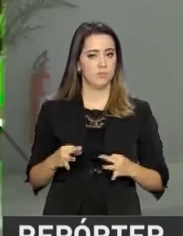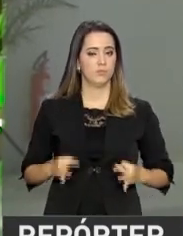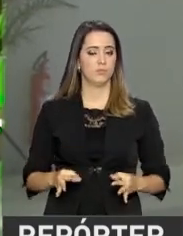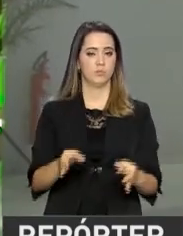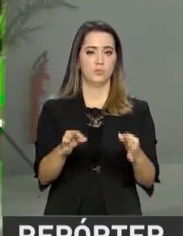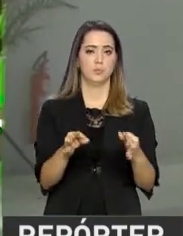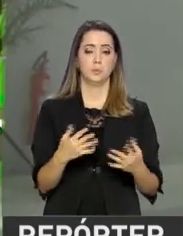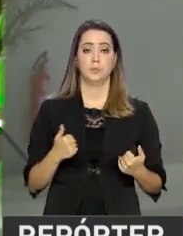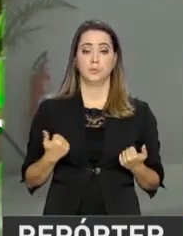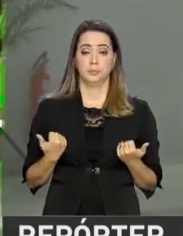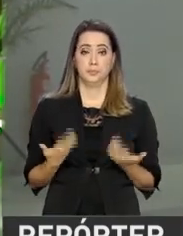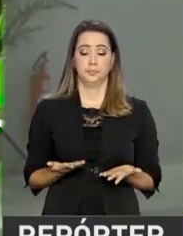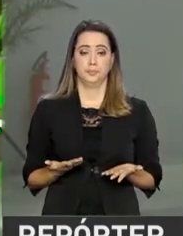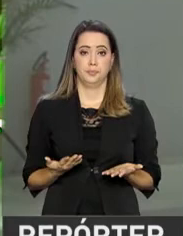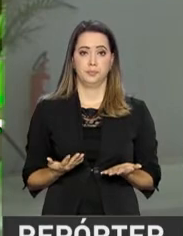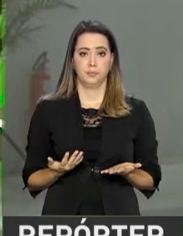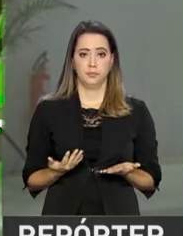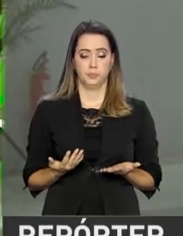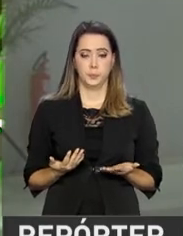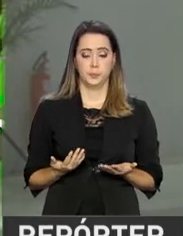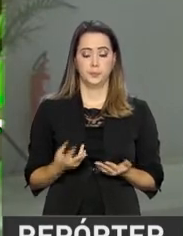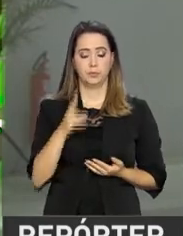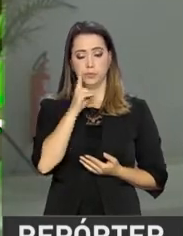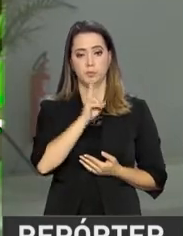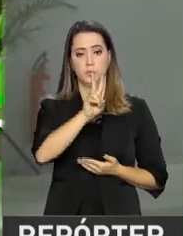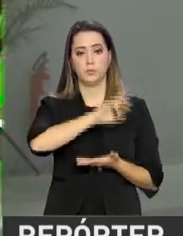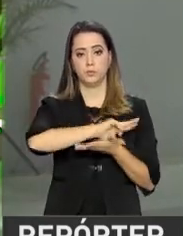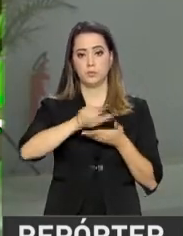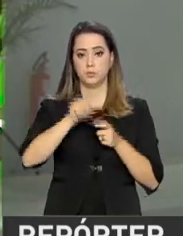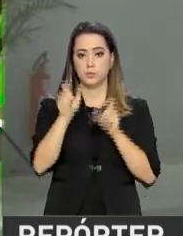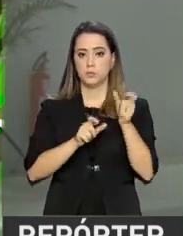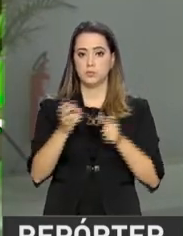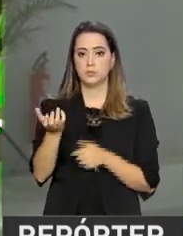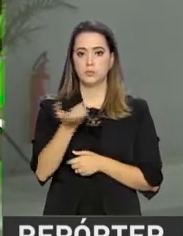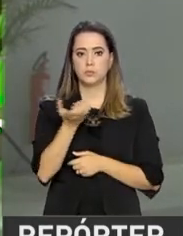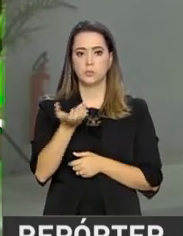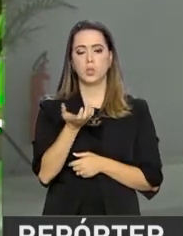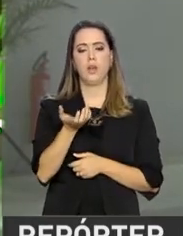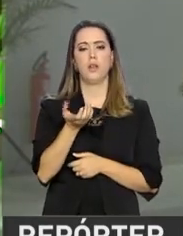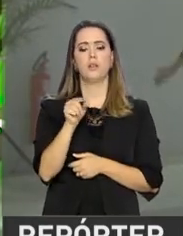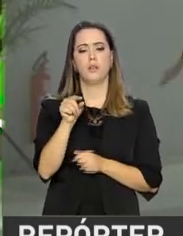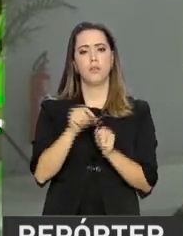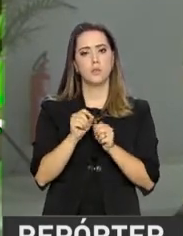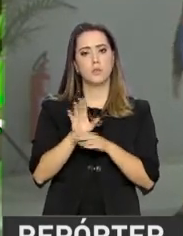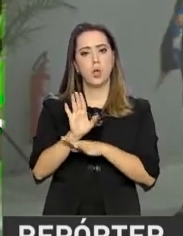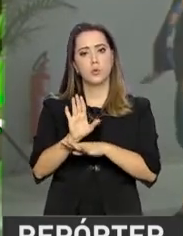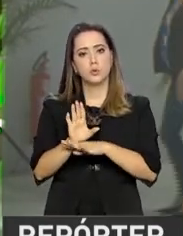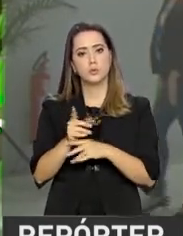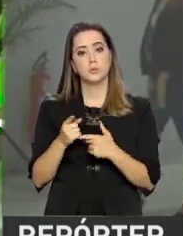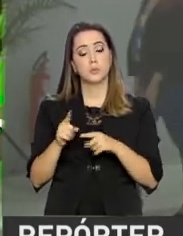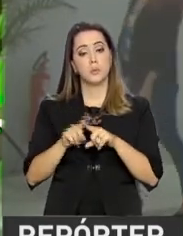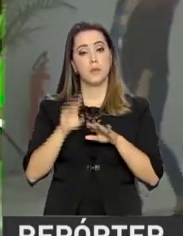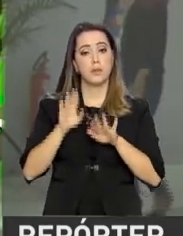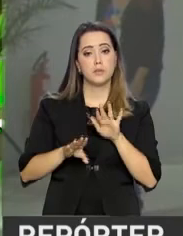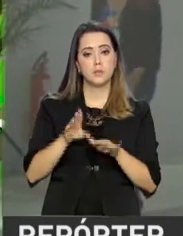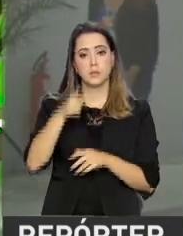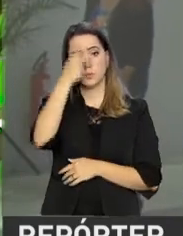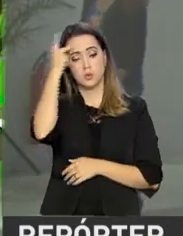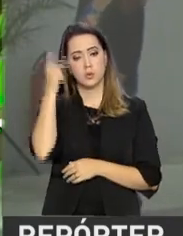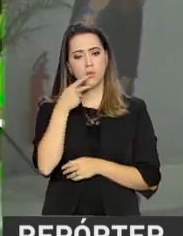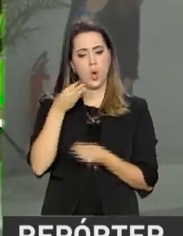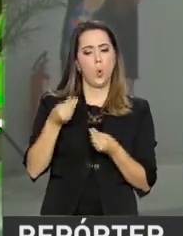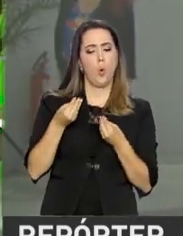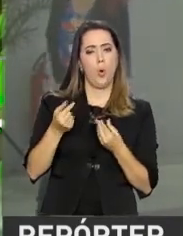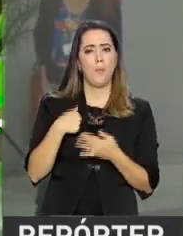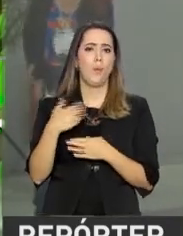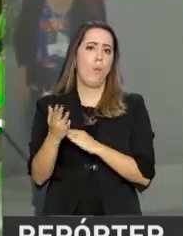de ponta, né? E eu vejo que muitas pessoas querem, desejam fazer algumas coisas. Às vezes as pessoas nos perguntam como